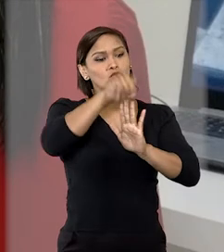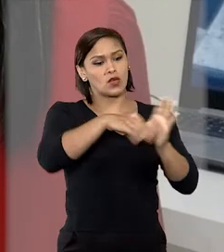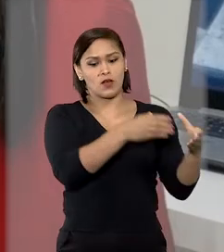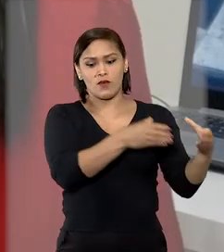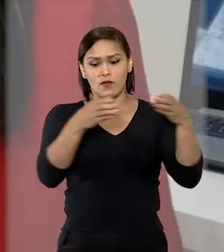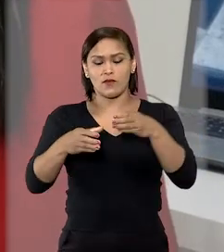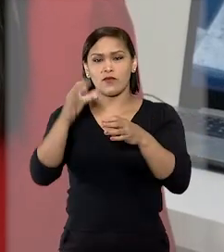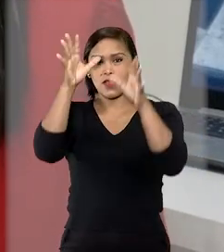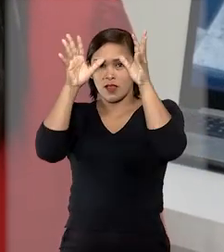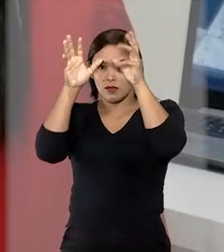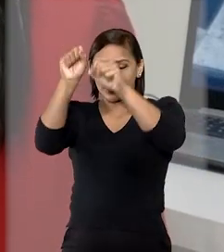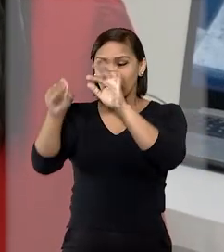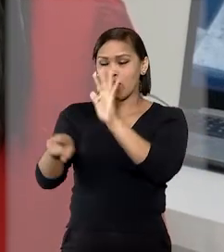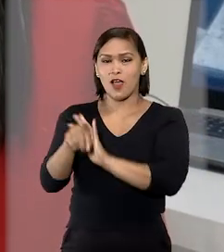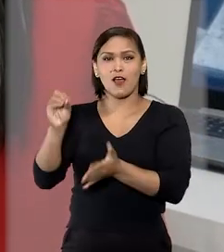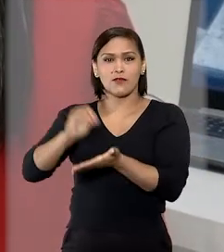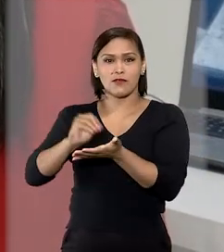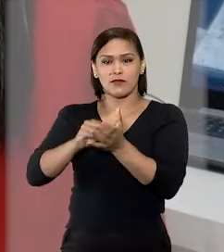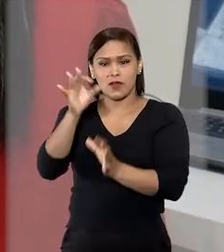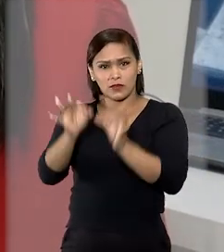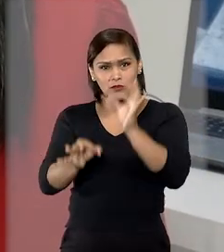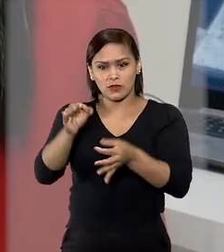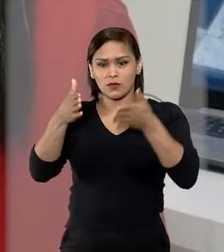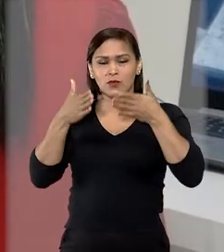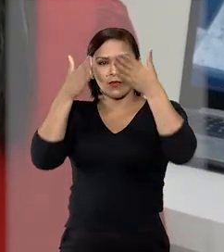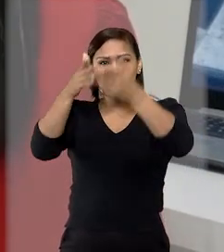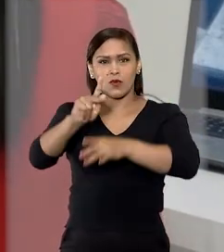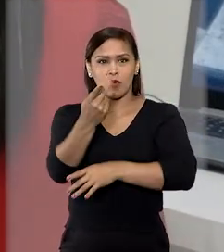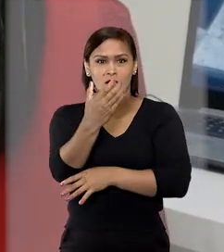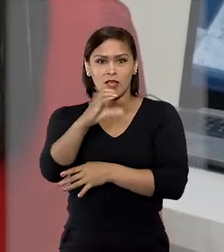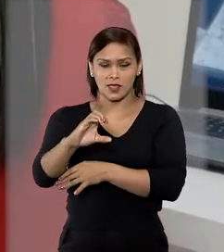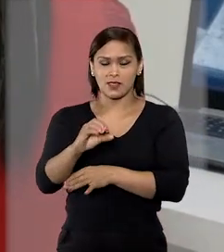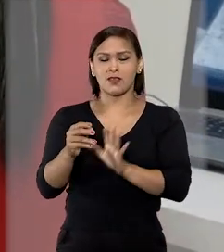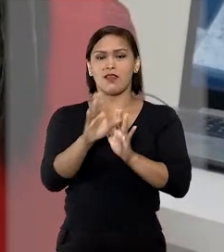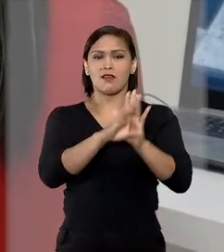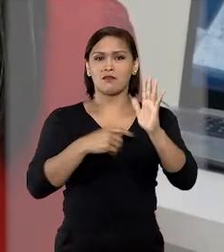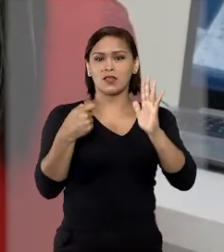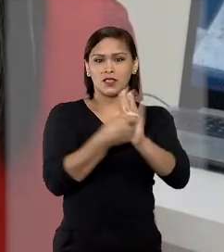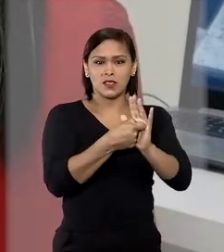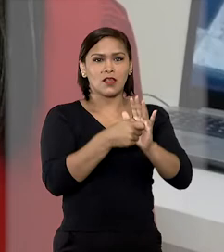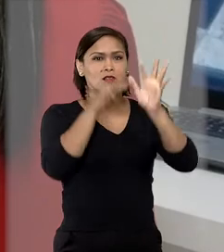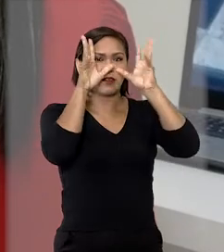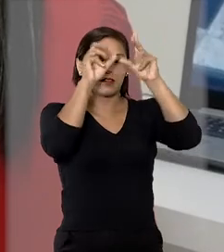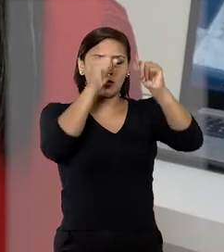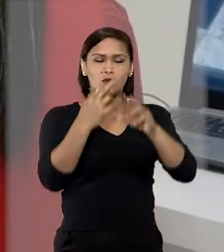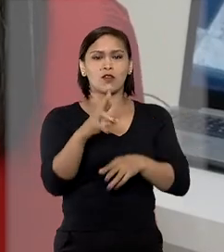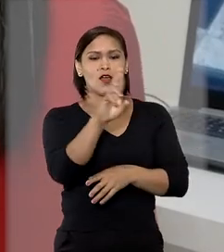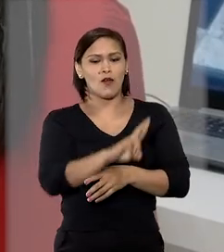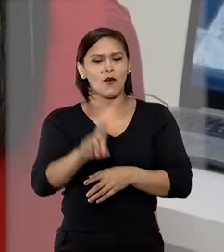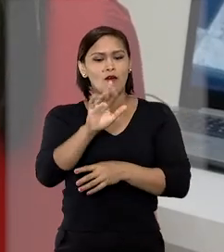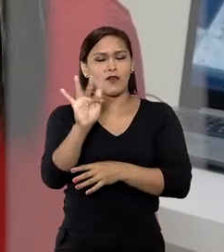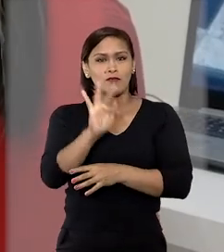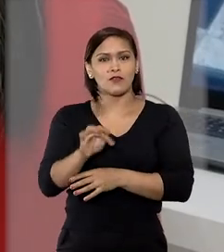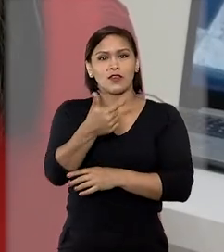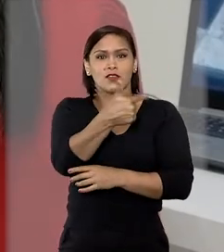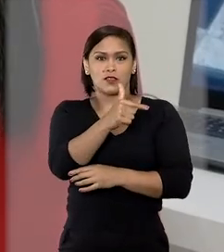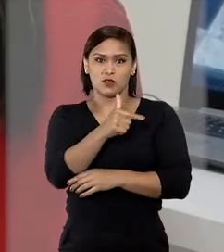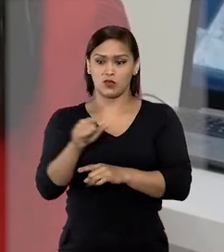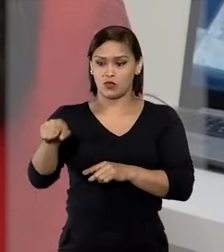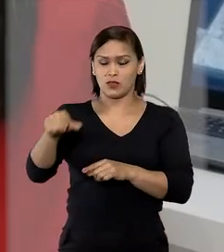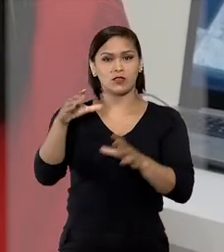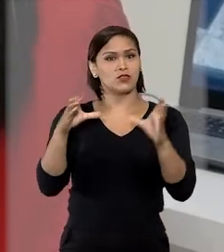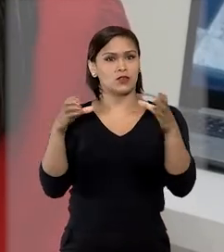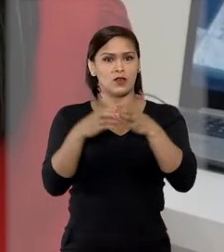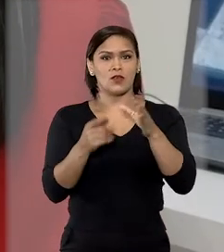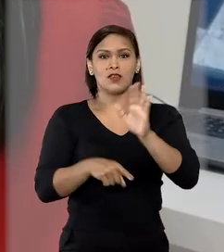instância, pois ainda está pendente o julgamento de mérito do HC impetrado no Tribunal Regional Federal da 2ª Região.